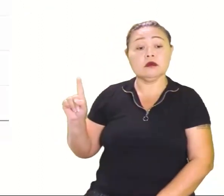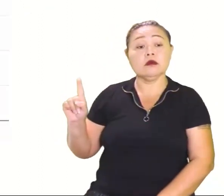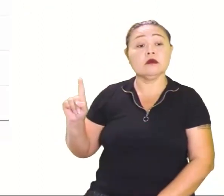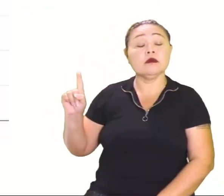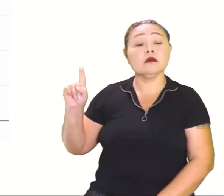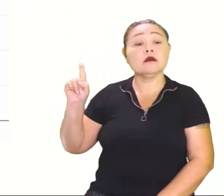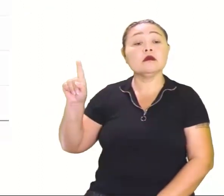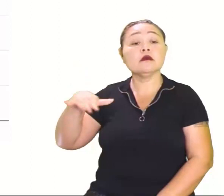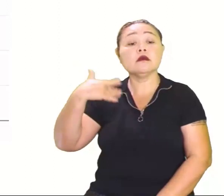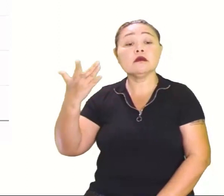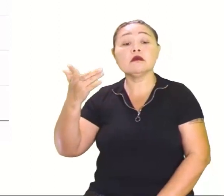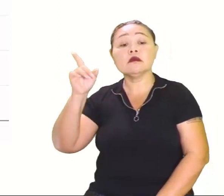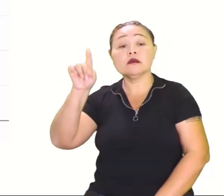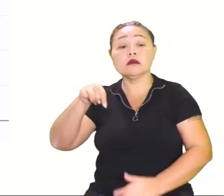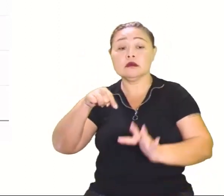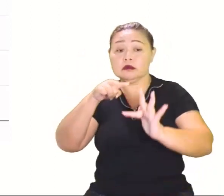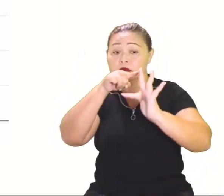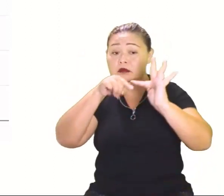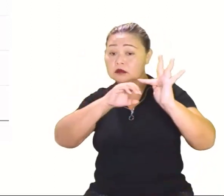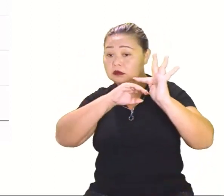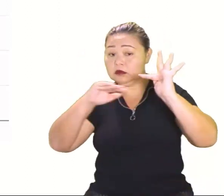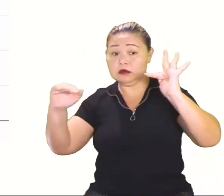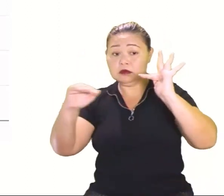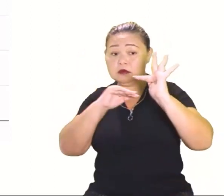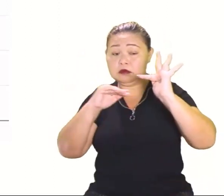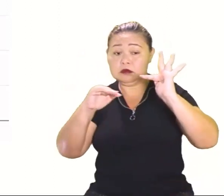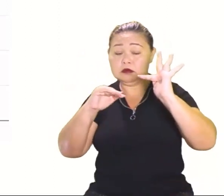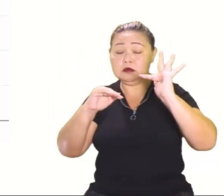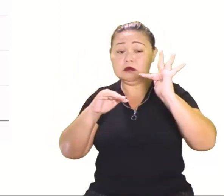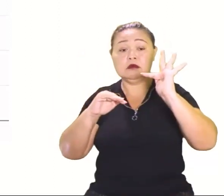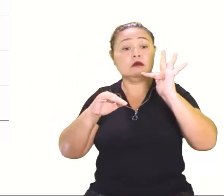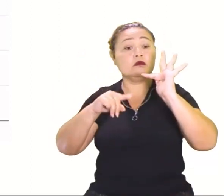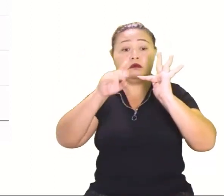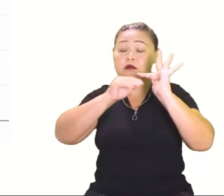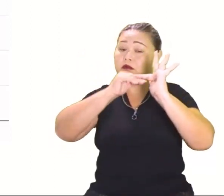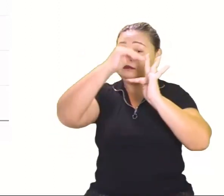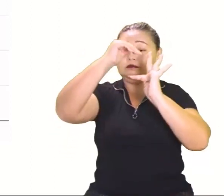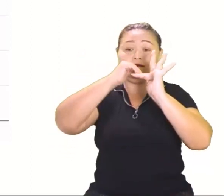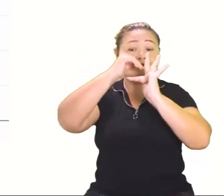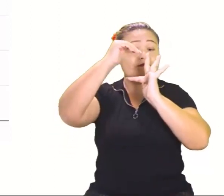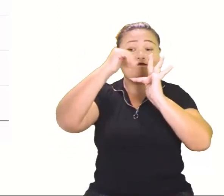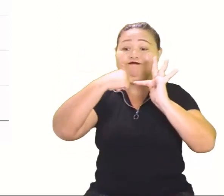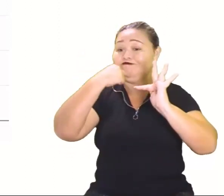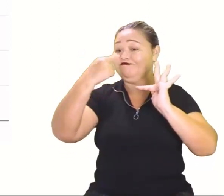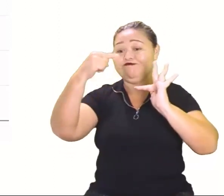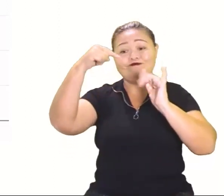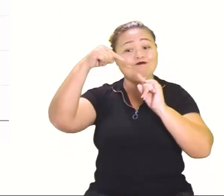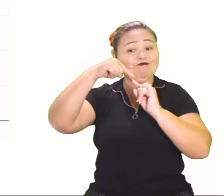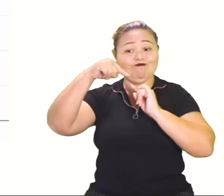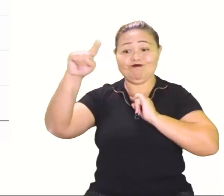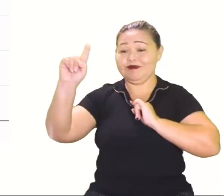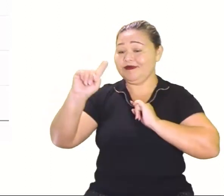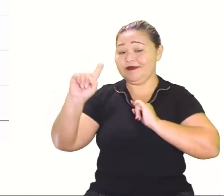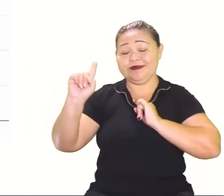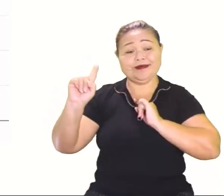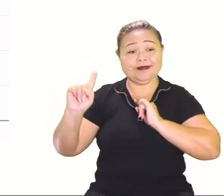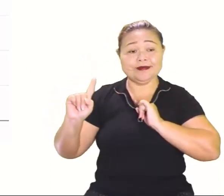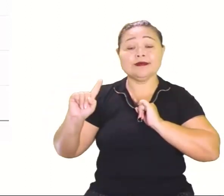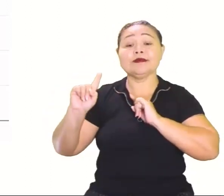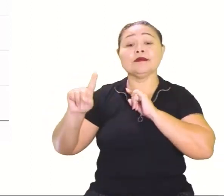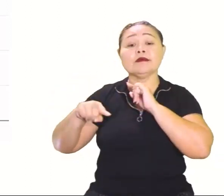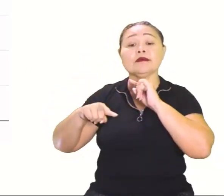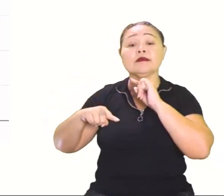outros? Ó, quando o x é menos 2, deu 0, né? Isso. Ah, então Isso tá lá em não, cima, o gráfico está lá em cima. Ó, então, essa aqui não pode ser,